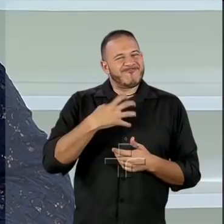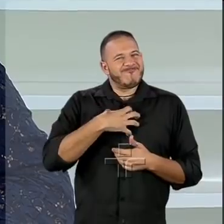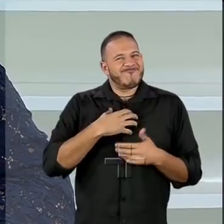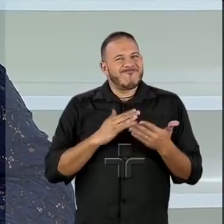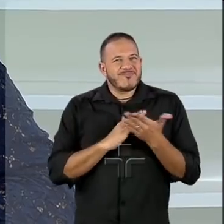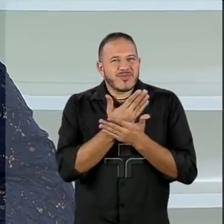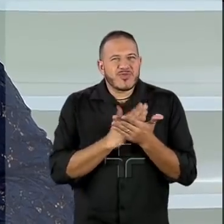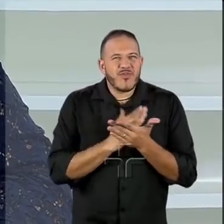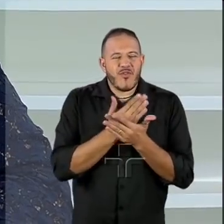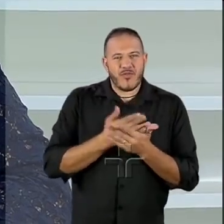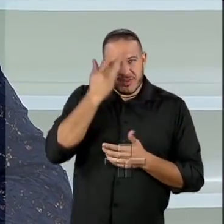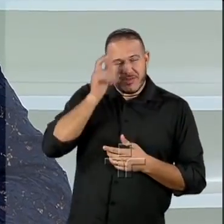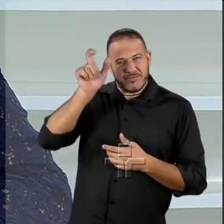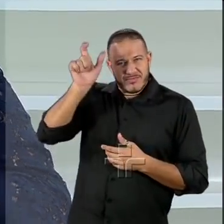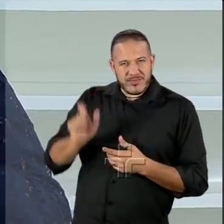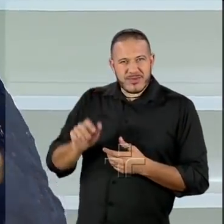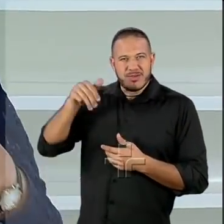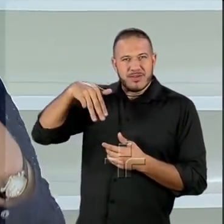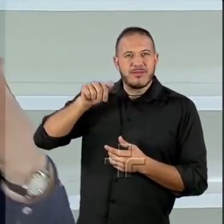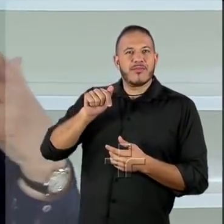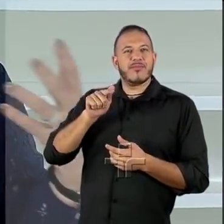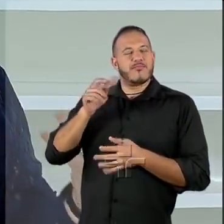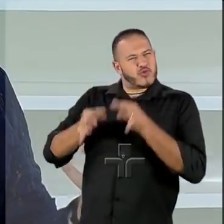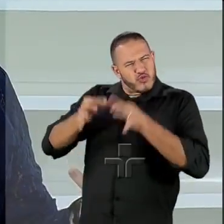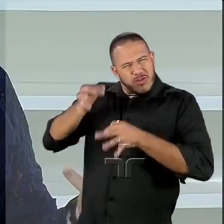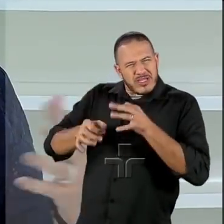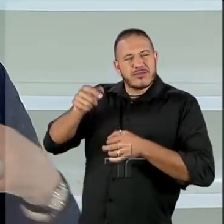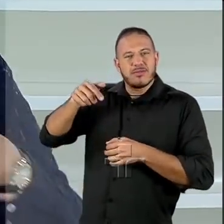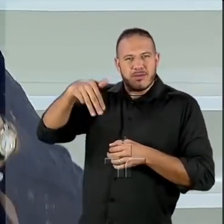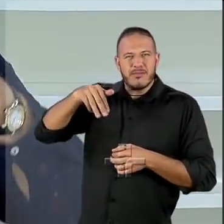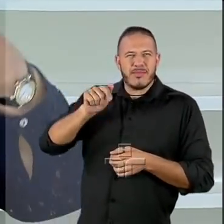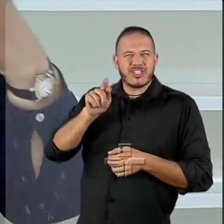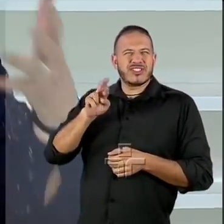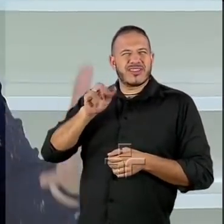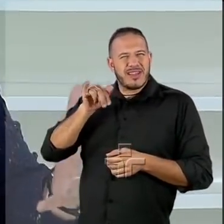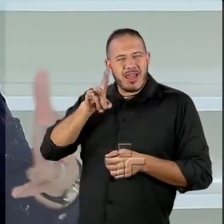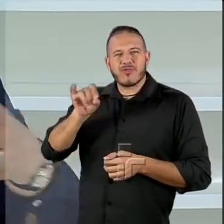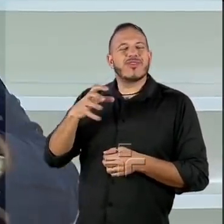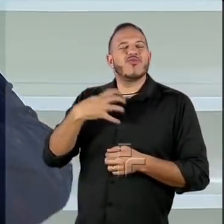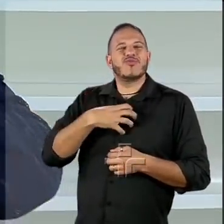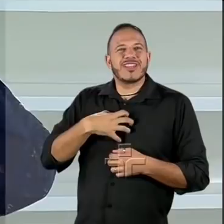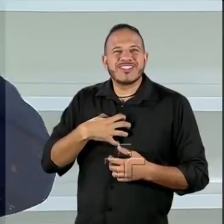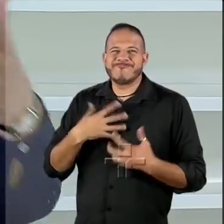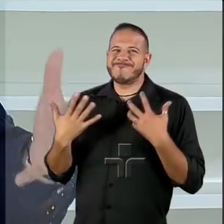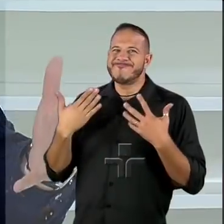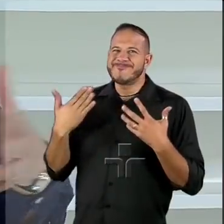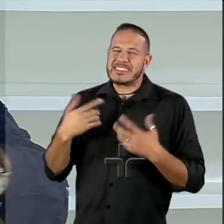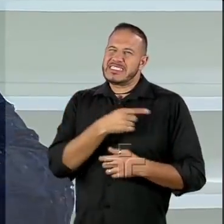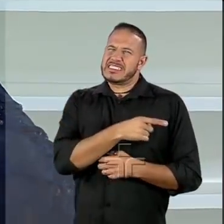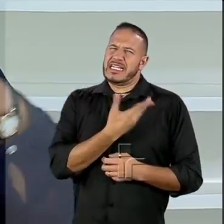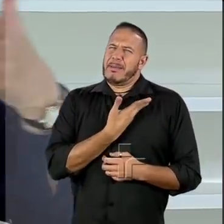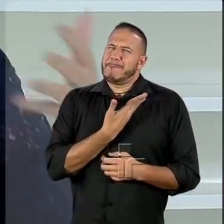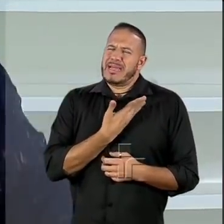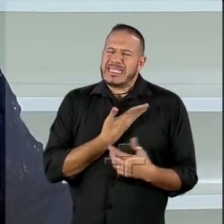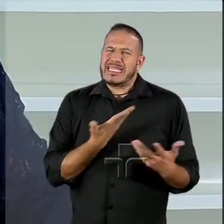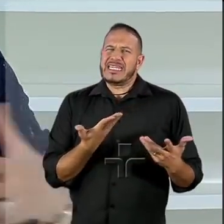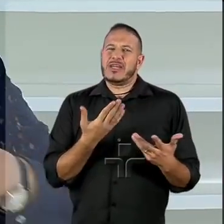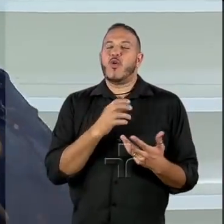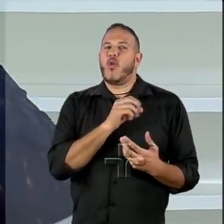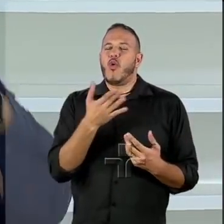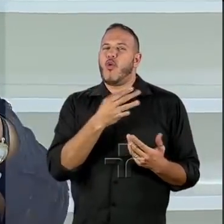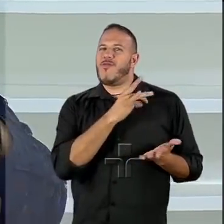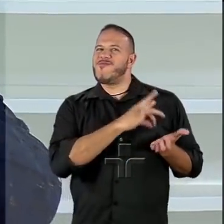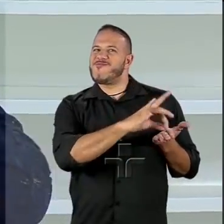do magistrado em julgar porque não se sente à vontade, porque é amigo íntimo, porque é